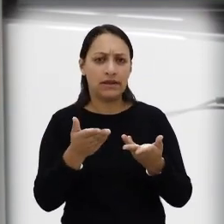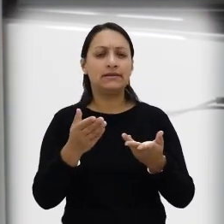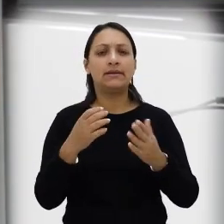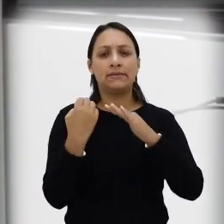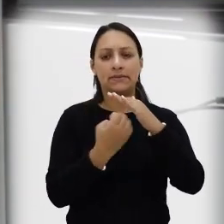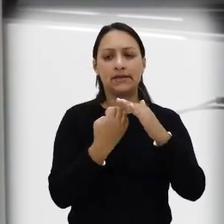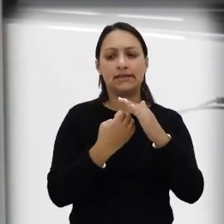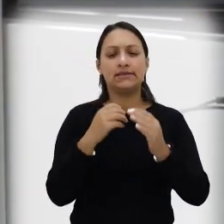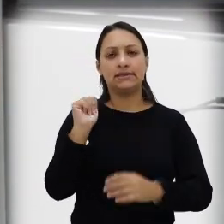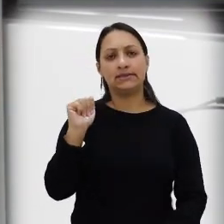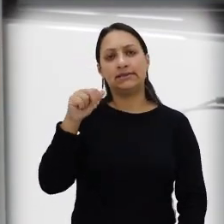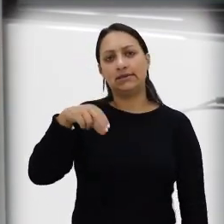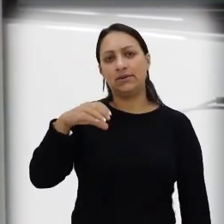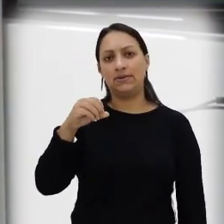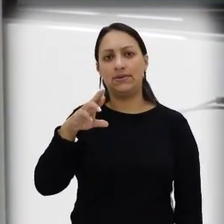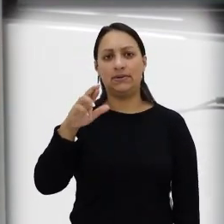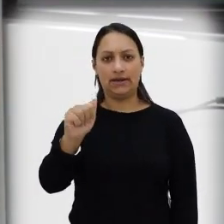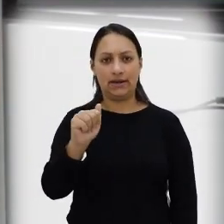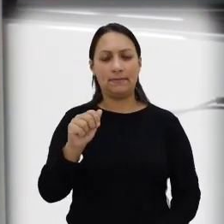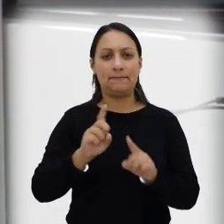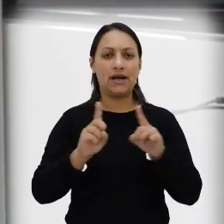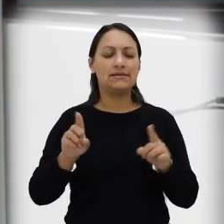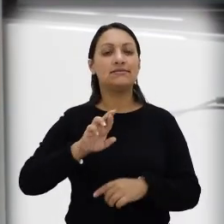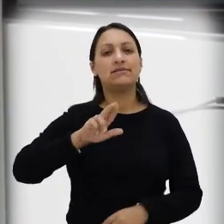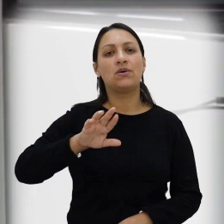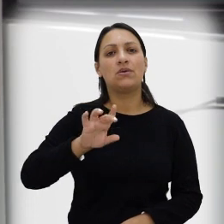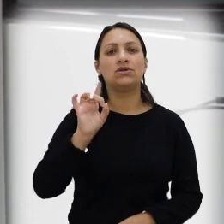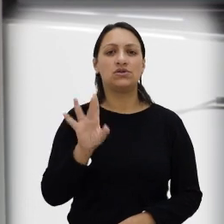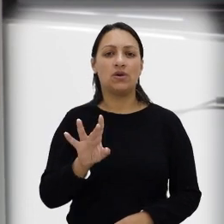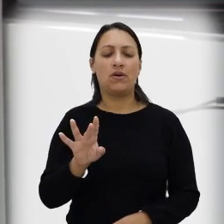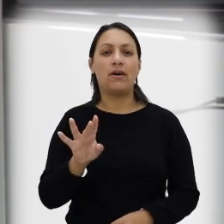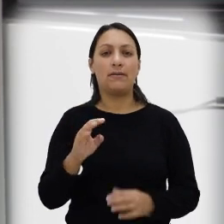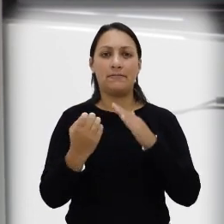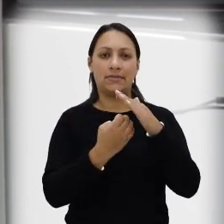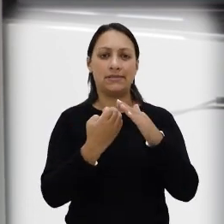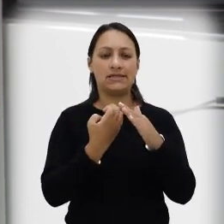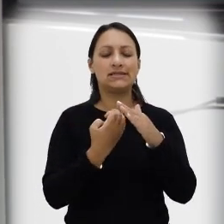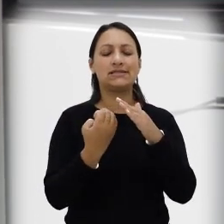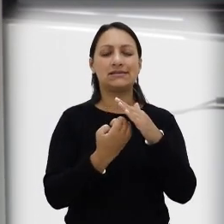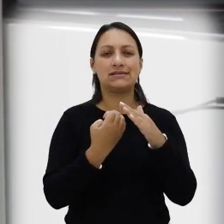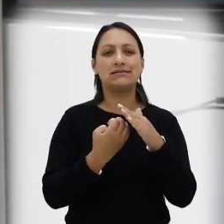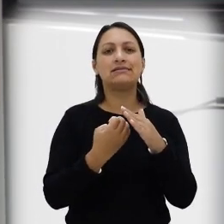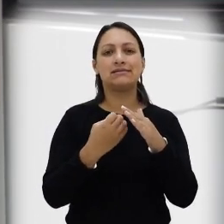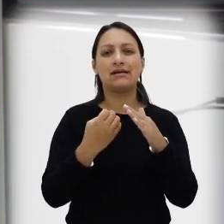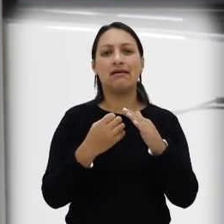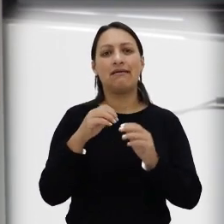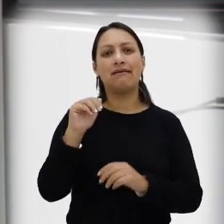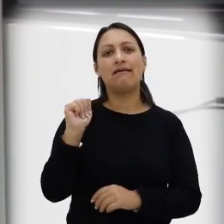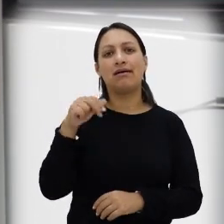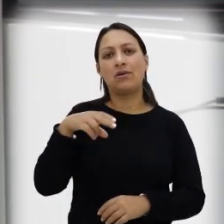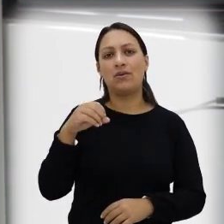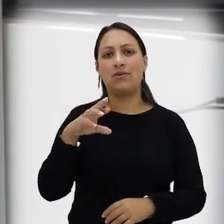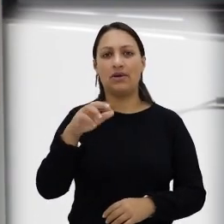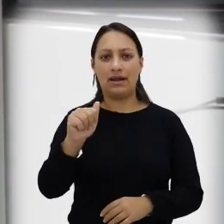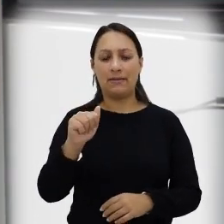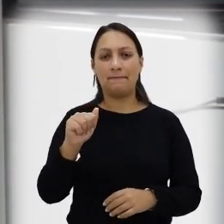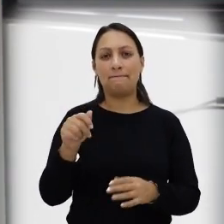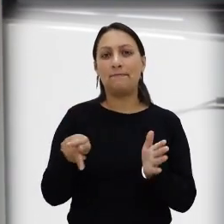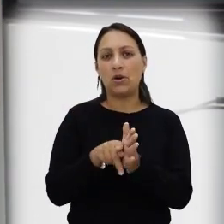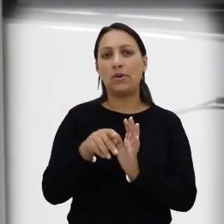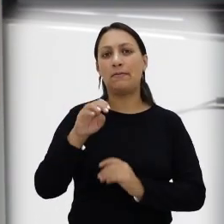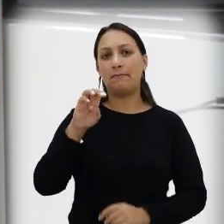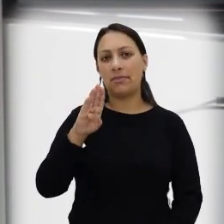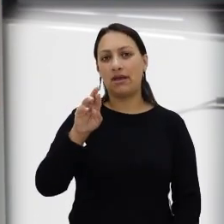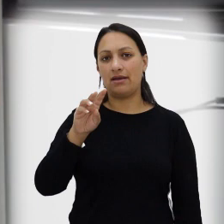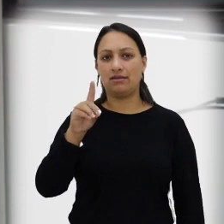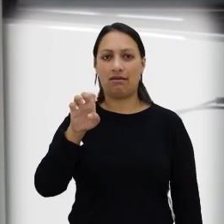são âncoras aqui do BRD Labs, mas não estarão apenas as empresas âncoras que são do BRD Labs. Teremos outras empresas